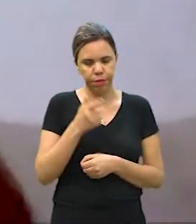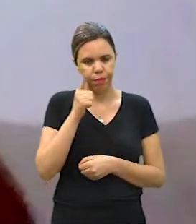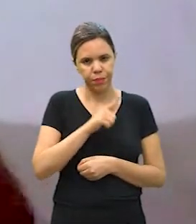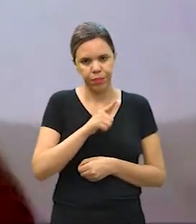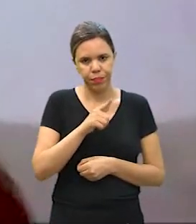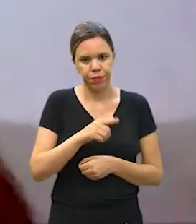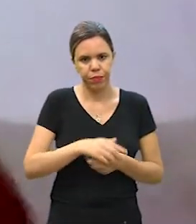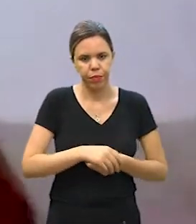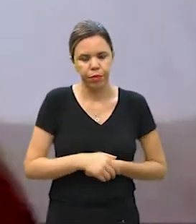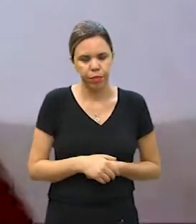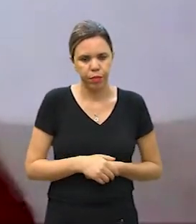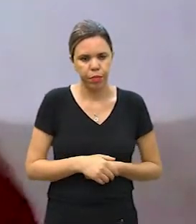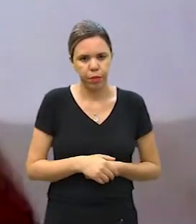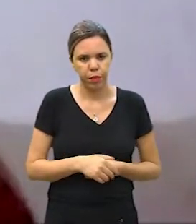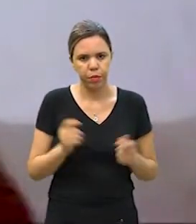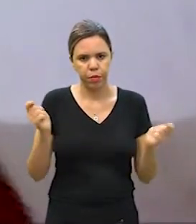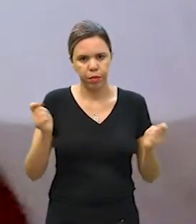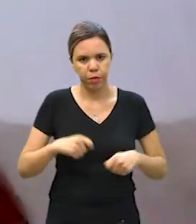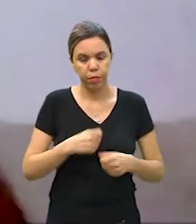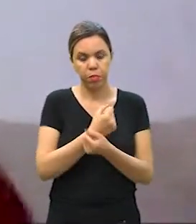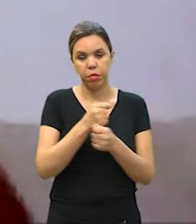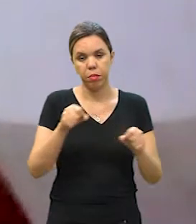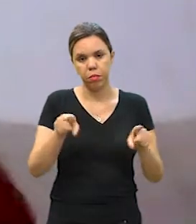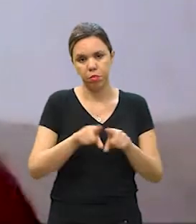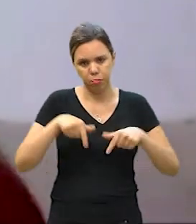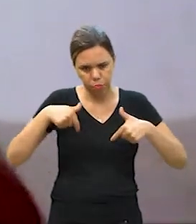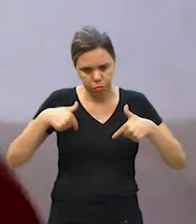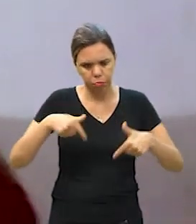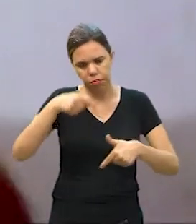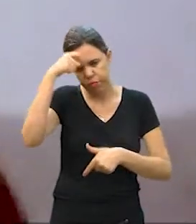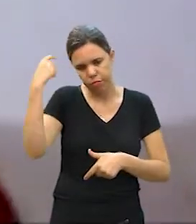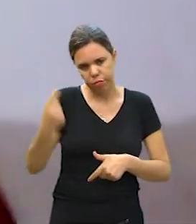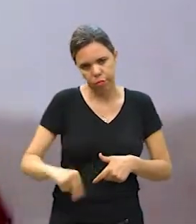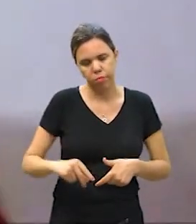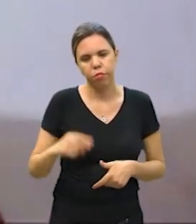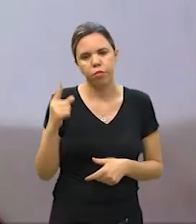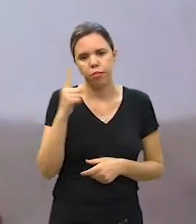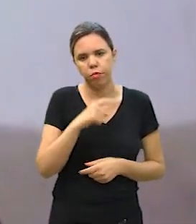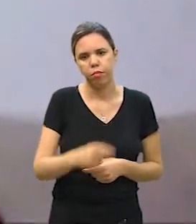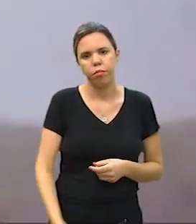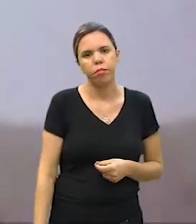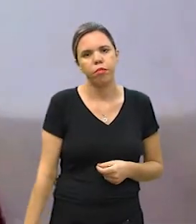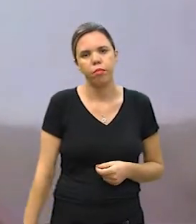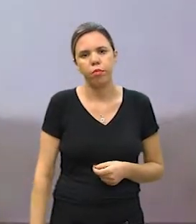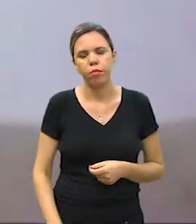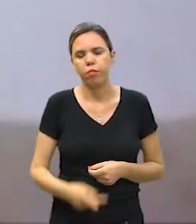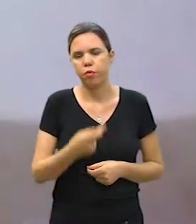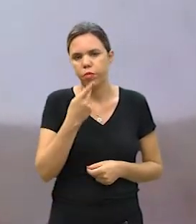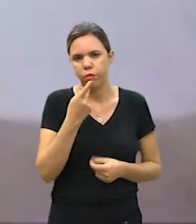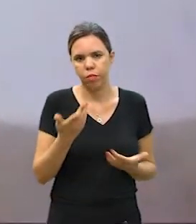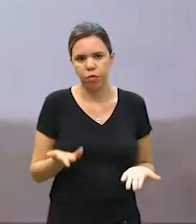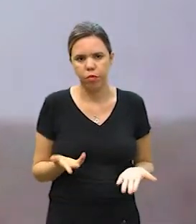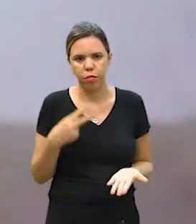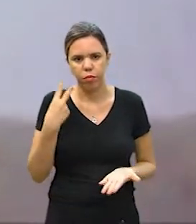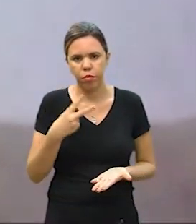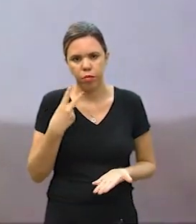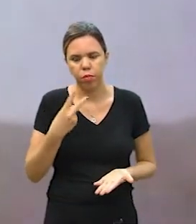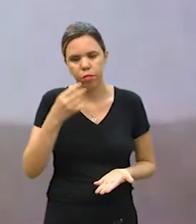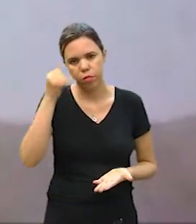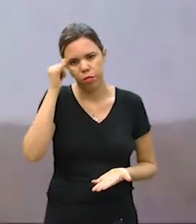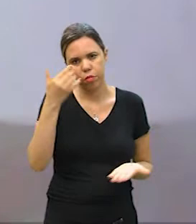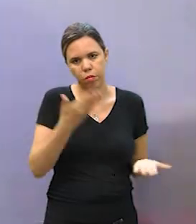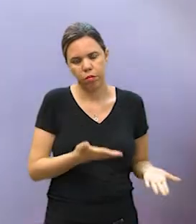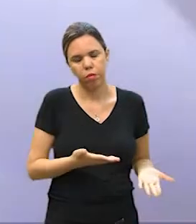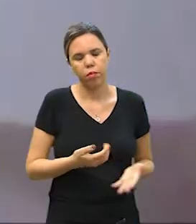gente consegue, né? A gente faz o possível e o impossível, mas fica bem difícil. E foi falado aí, né, pelo vereador